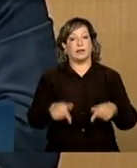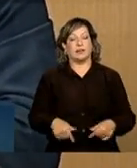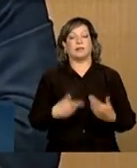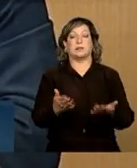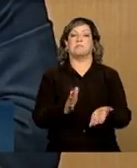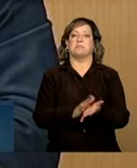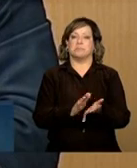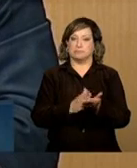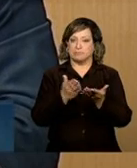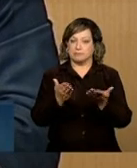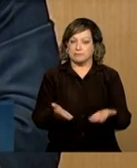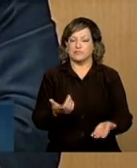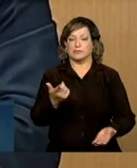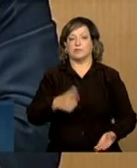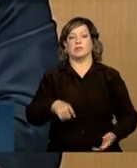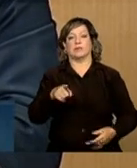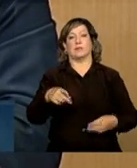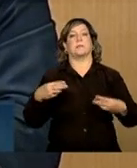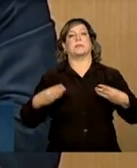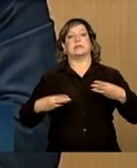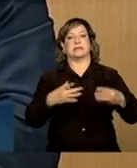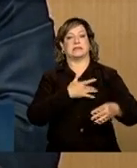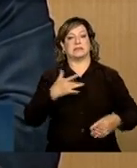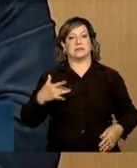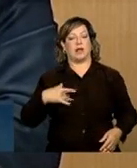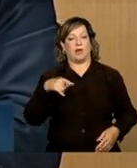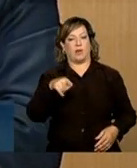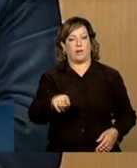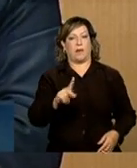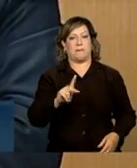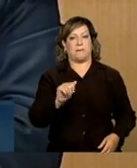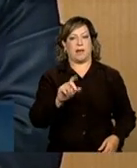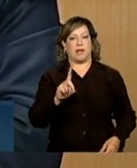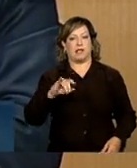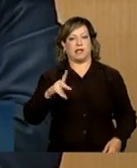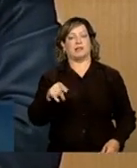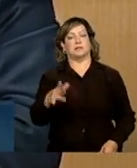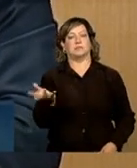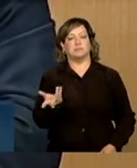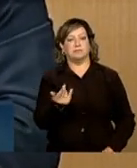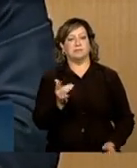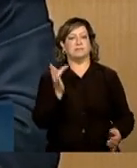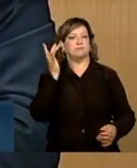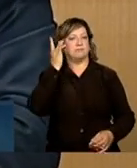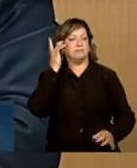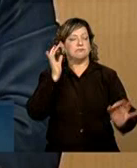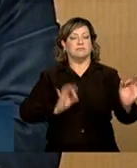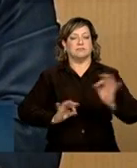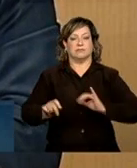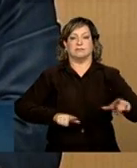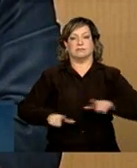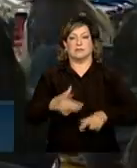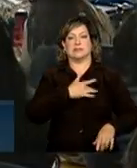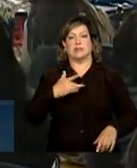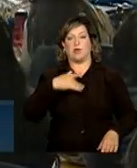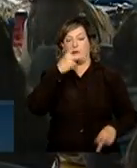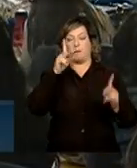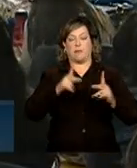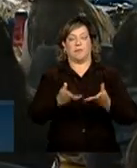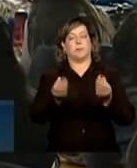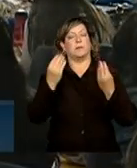parabenizar mais uma vez a sua gestão e por oferecer à população brasileira mais uma ação importante de saúde pública